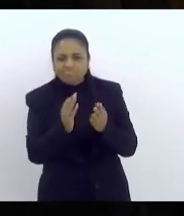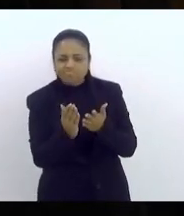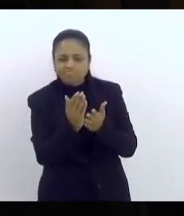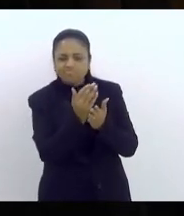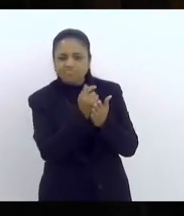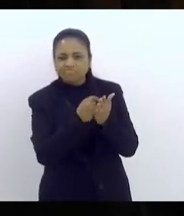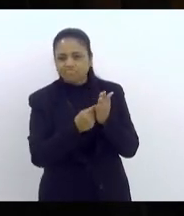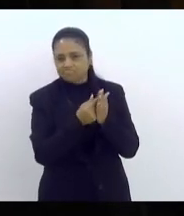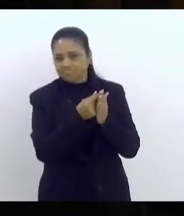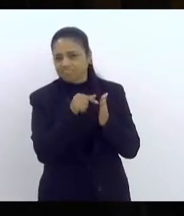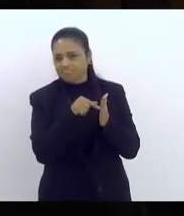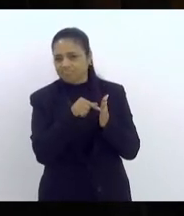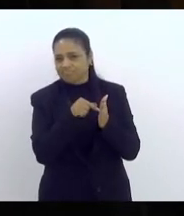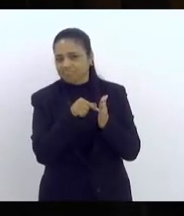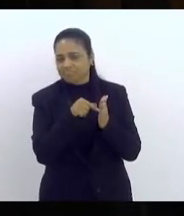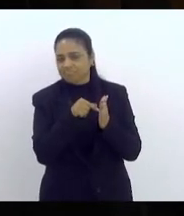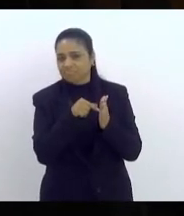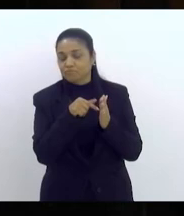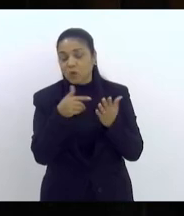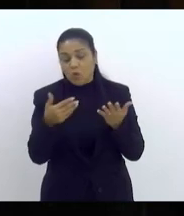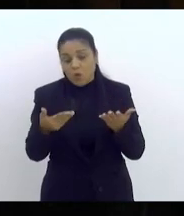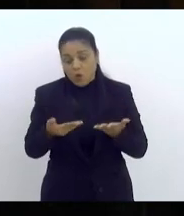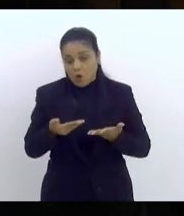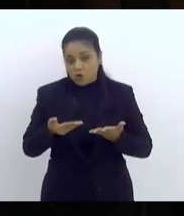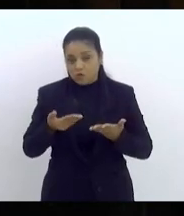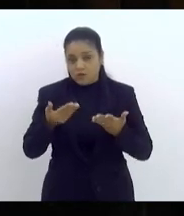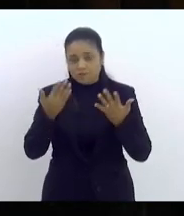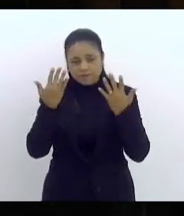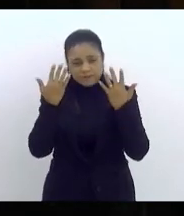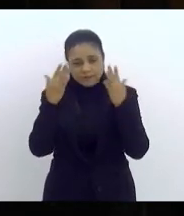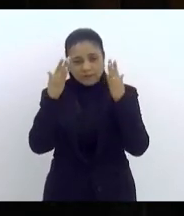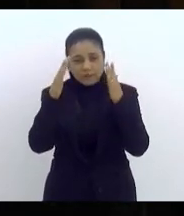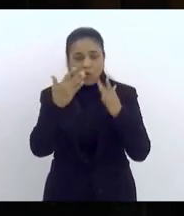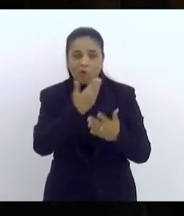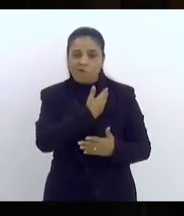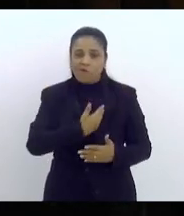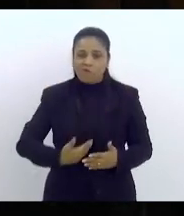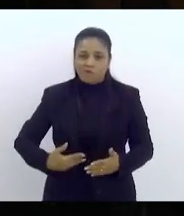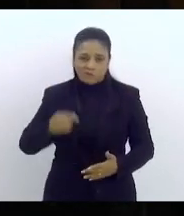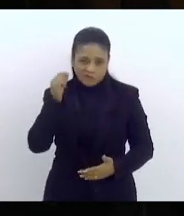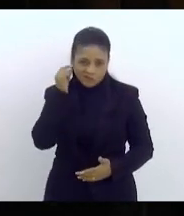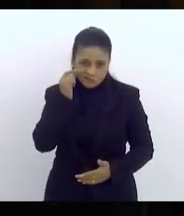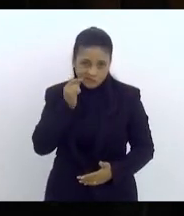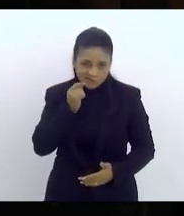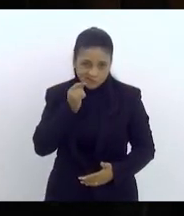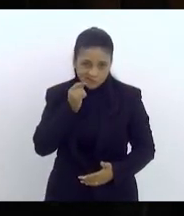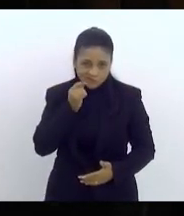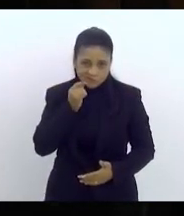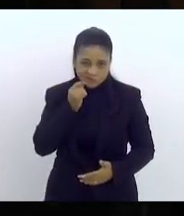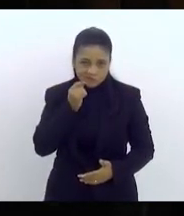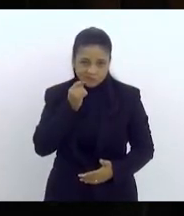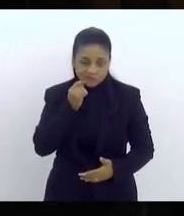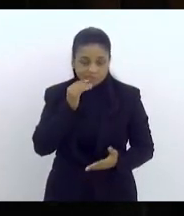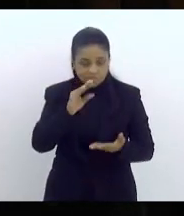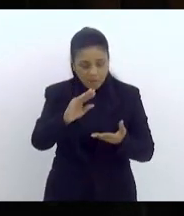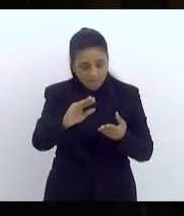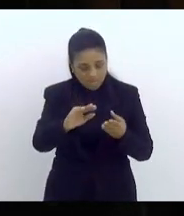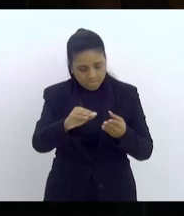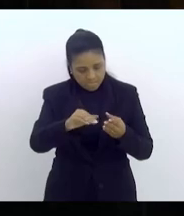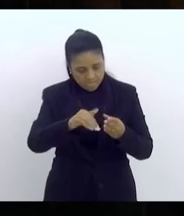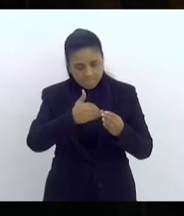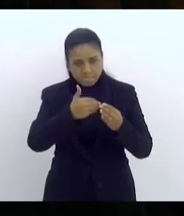então eu quero saudar aqui o governador Cláudio Castro por mandar um orçamento